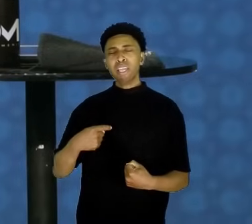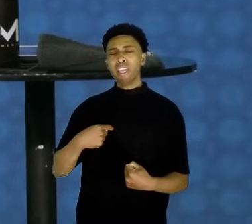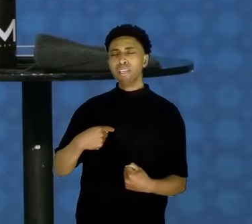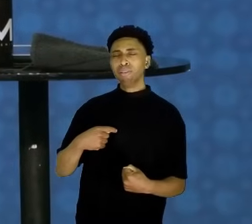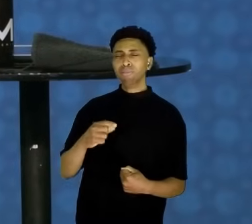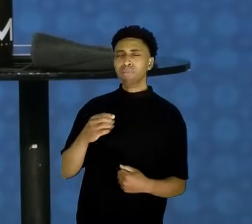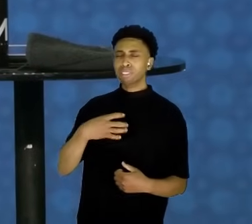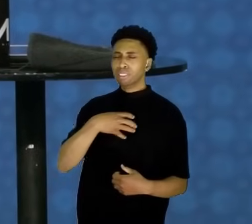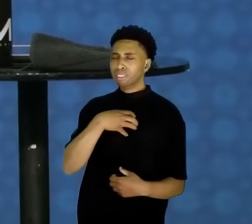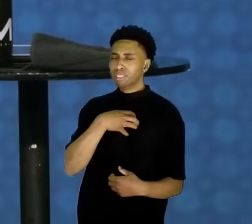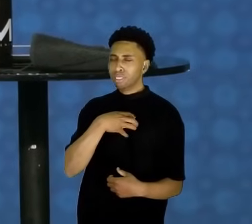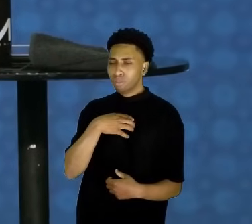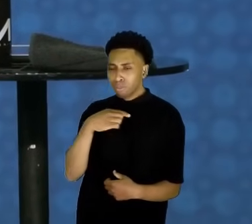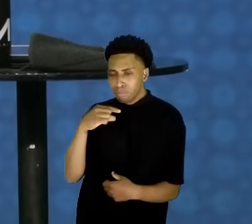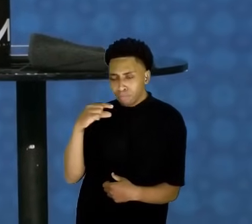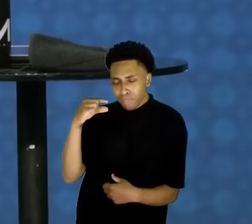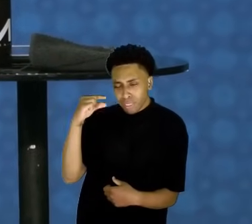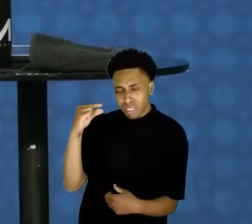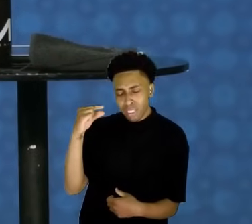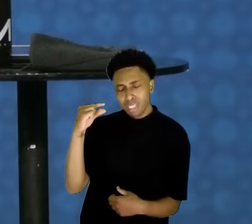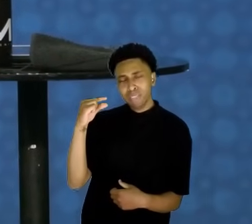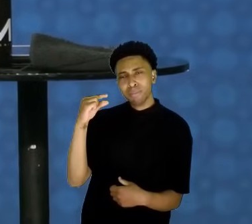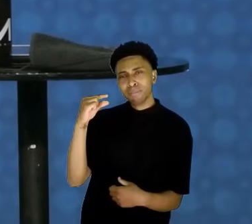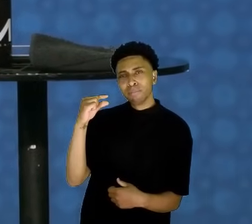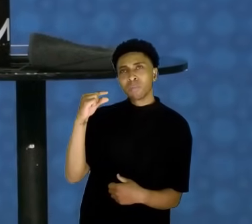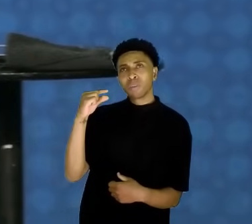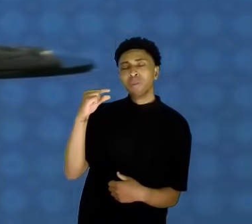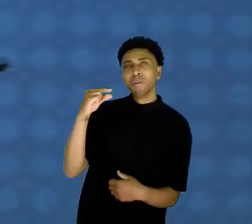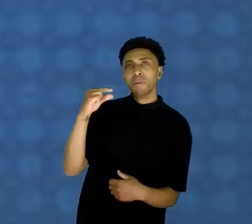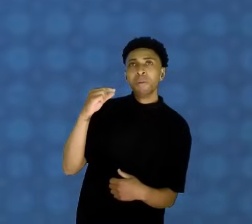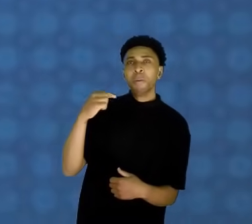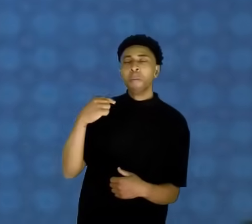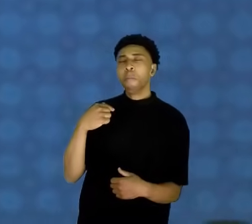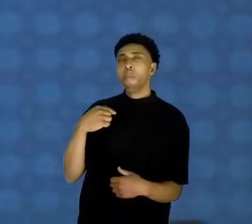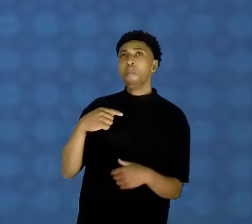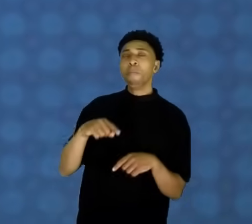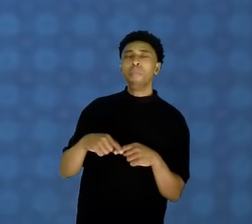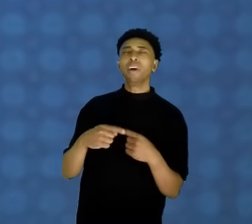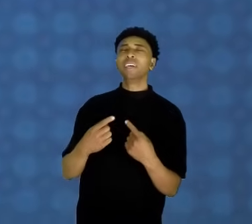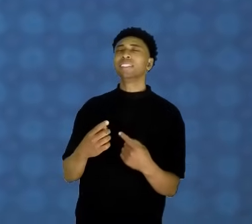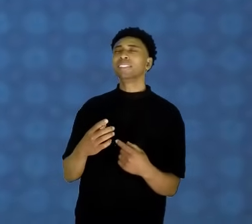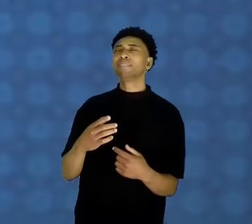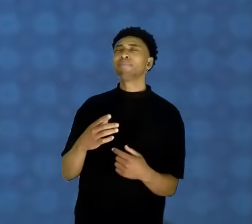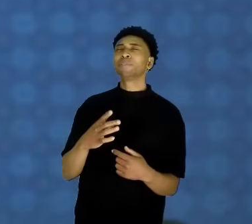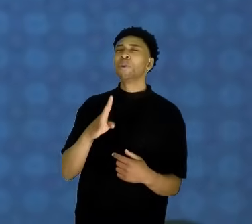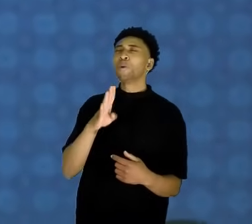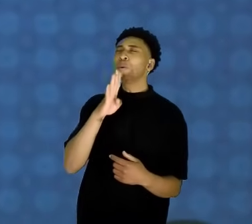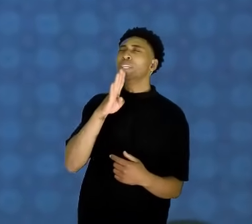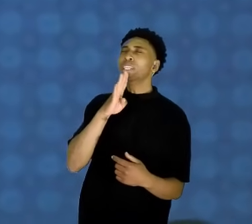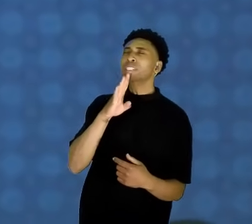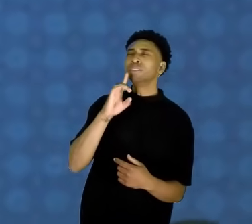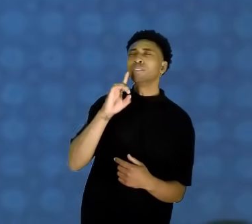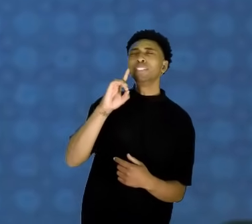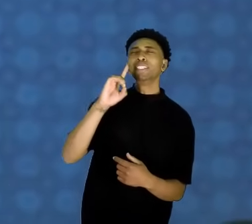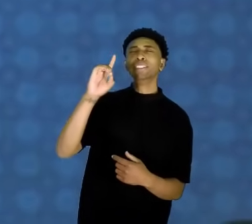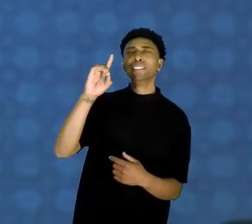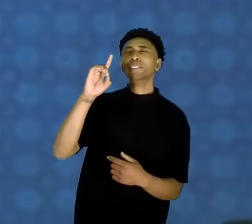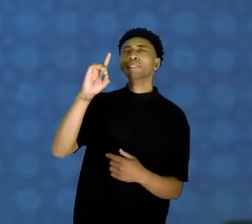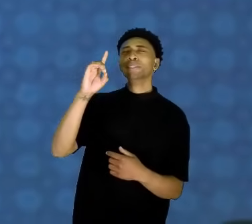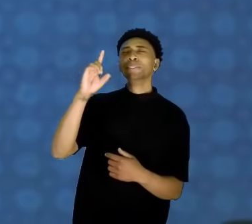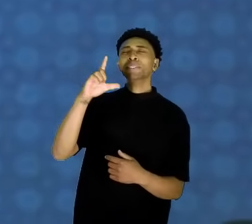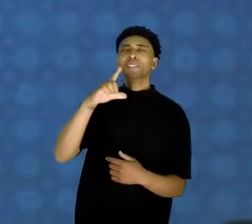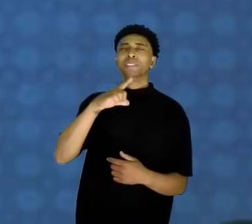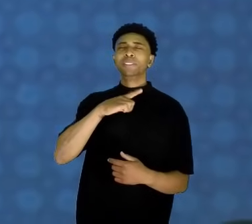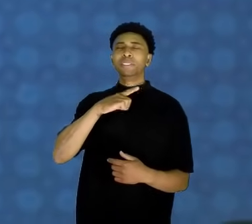O pequenininho lá no avião, o pessoal fica brigando, lá os grandão eu já entro na poltrona de boa na lagoa. Os que